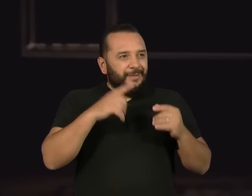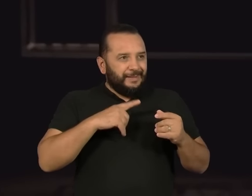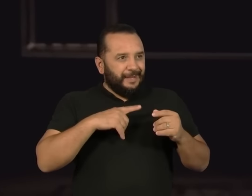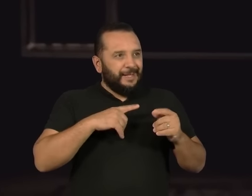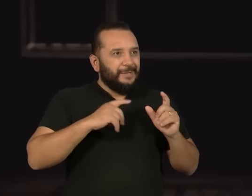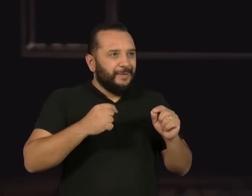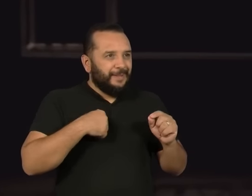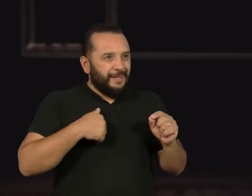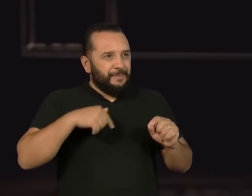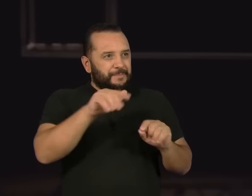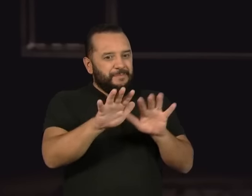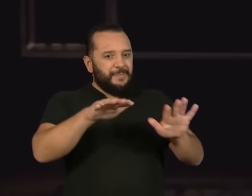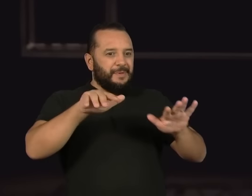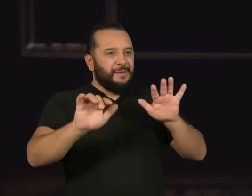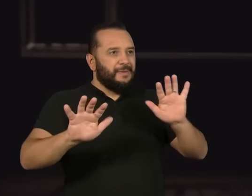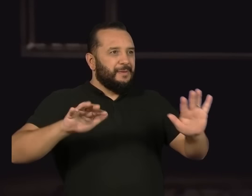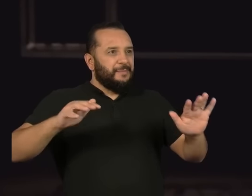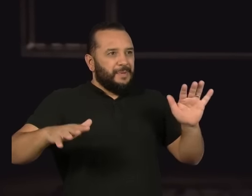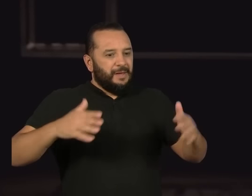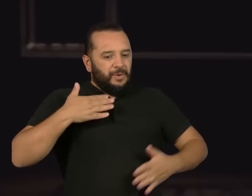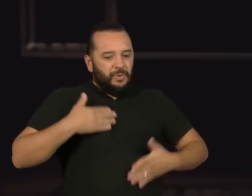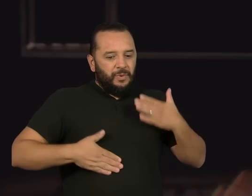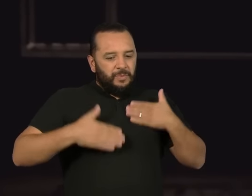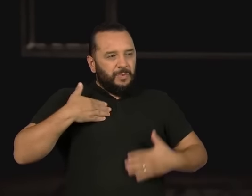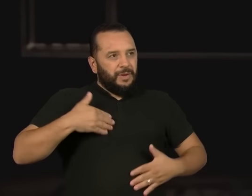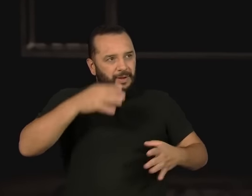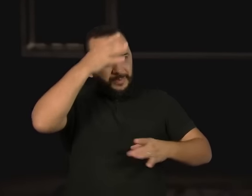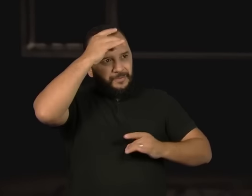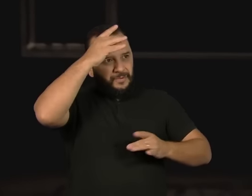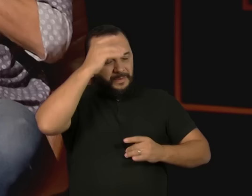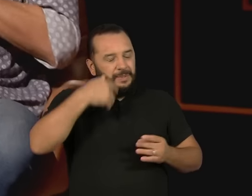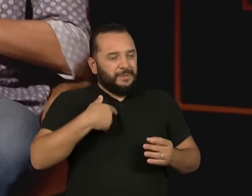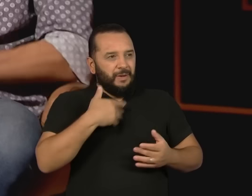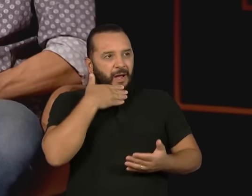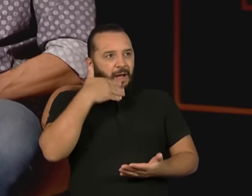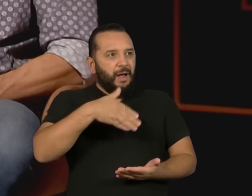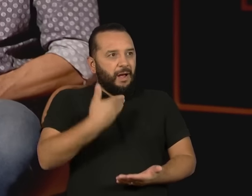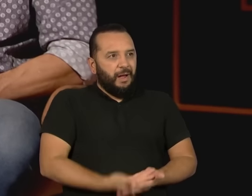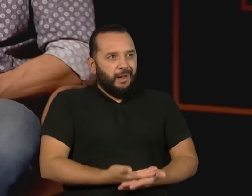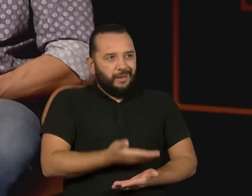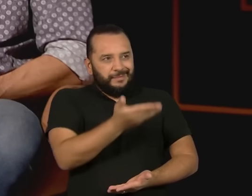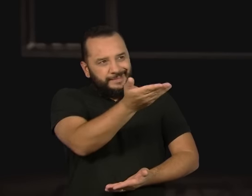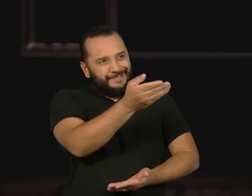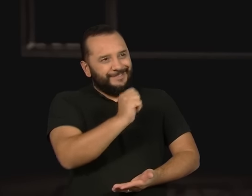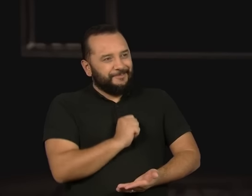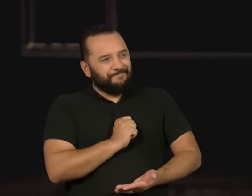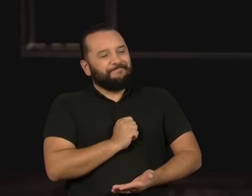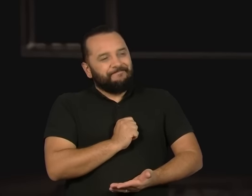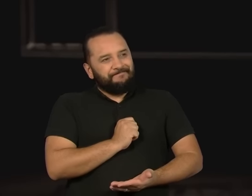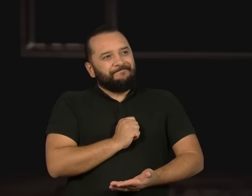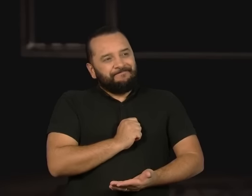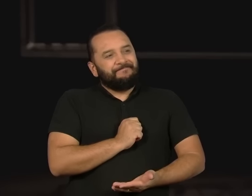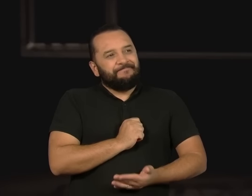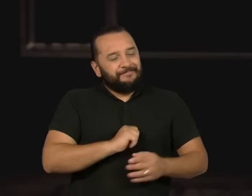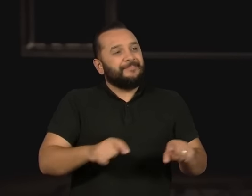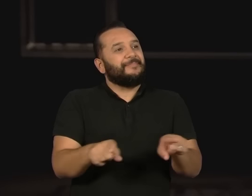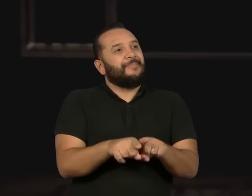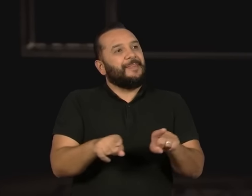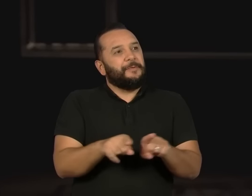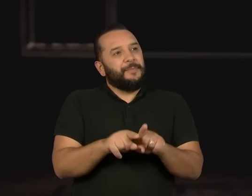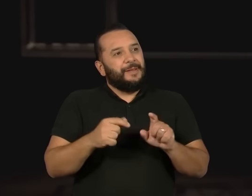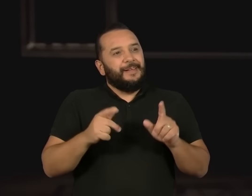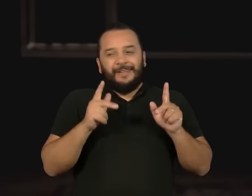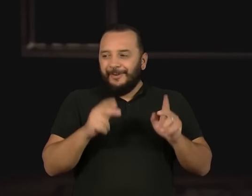assim é profundo, é intenso e, diga-se de passagem, impressionante, né? E aí, isso também nos remete ao